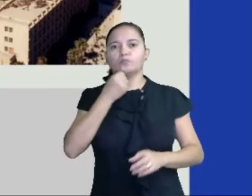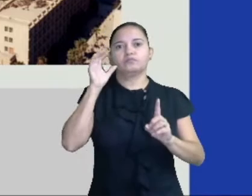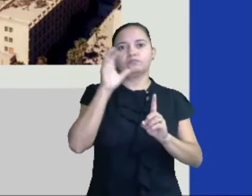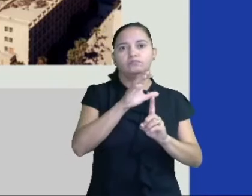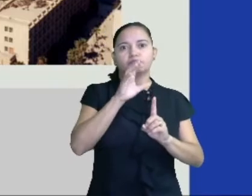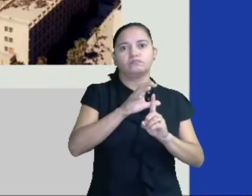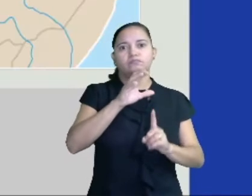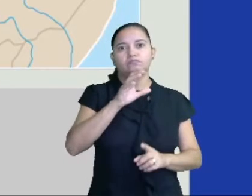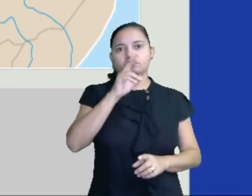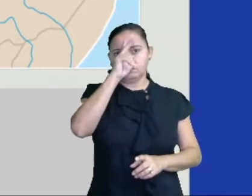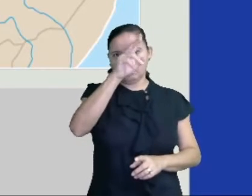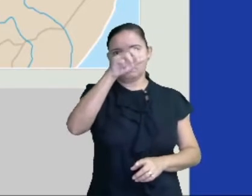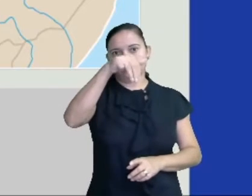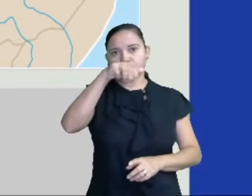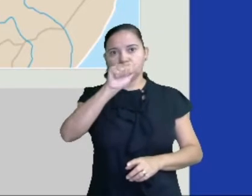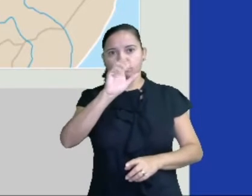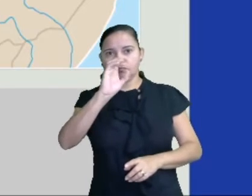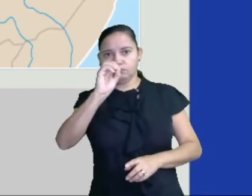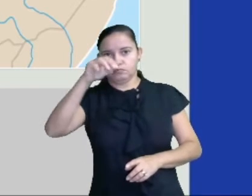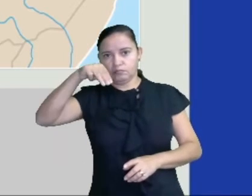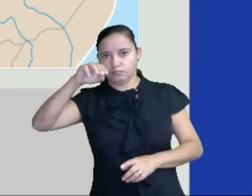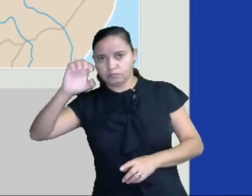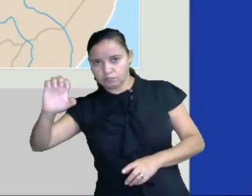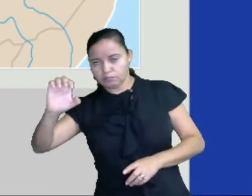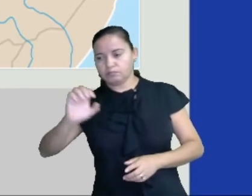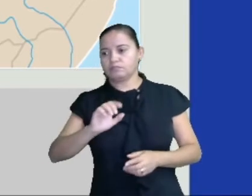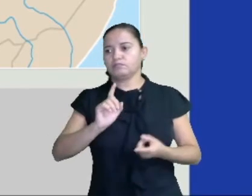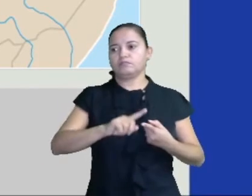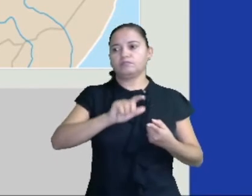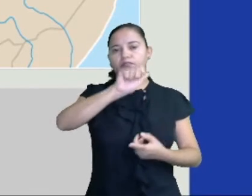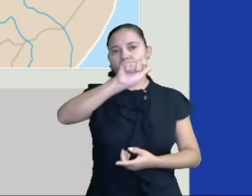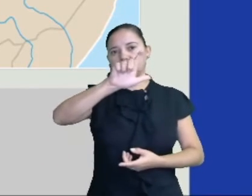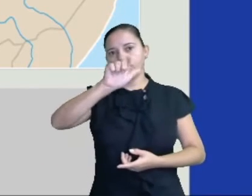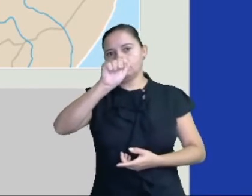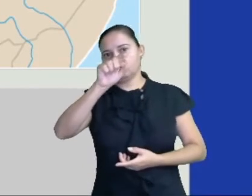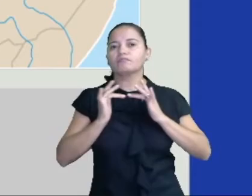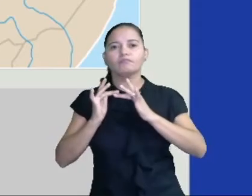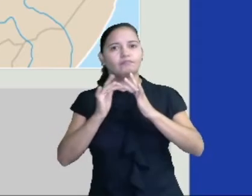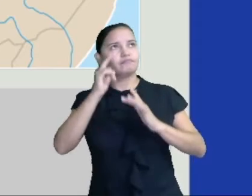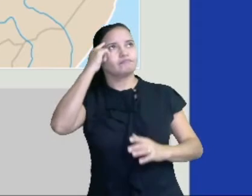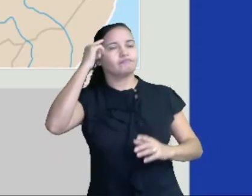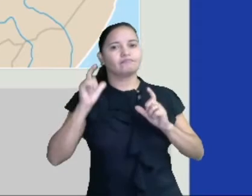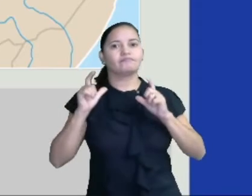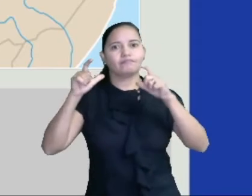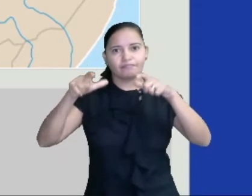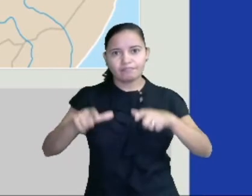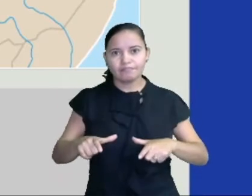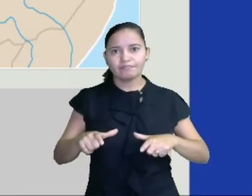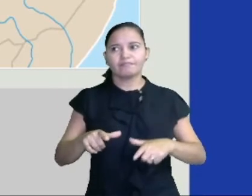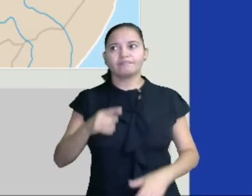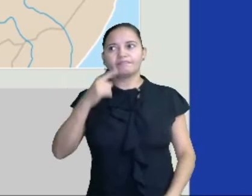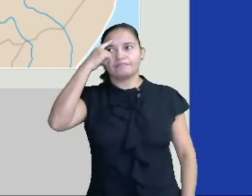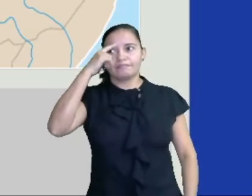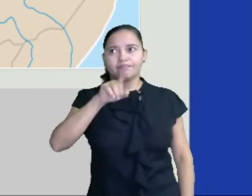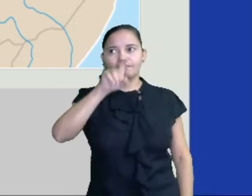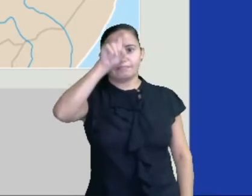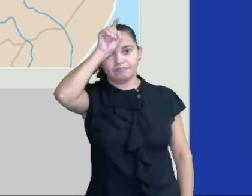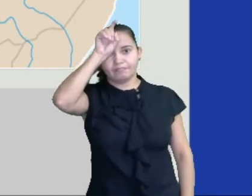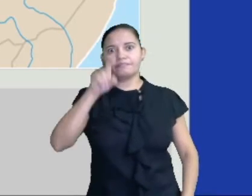a ocupação do território africano, é que propiciou